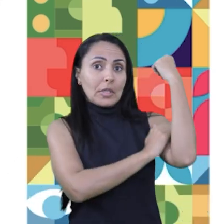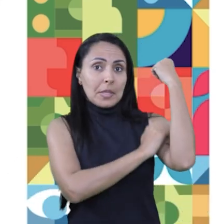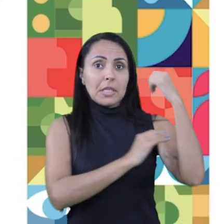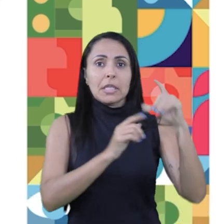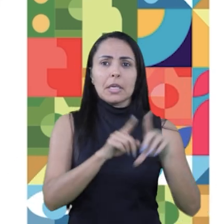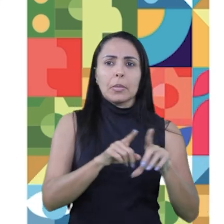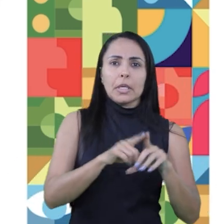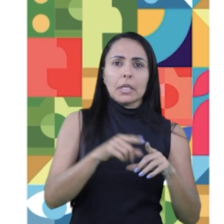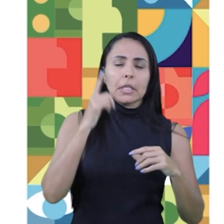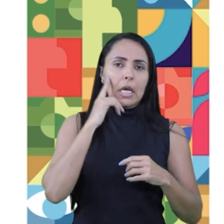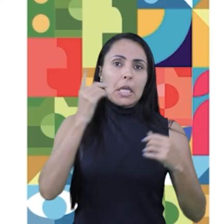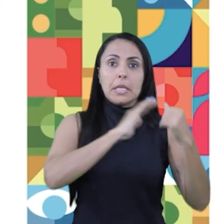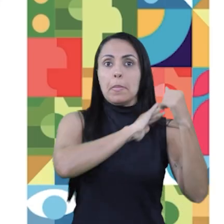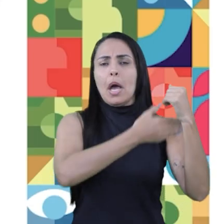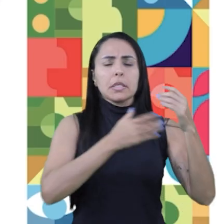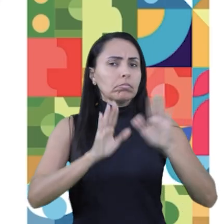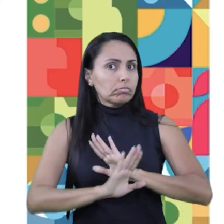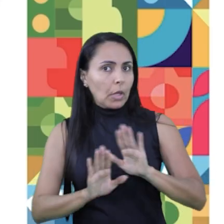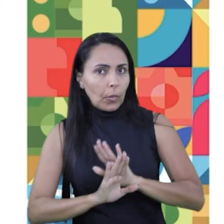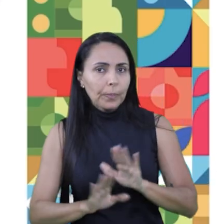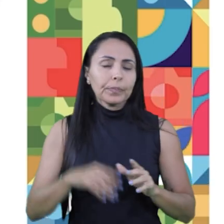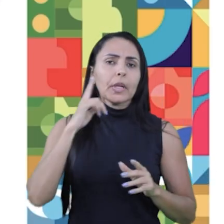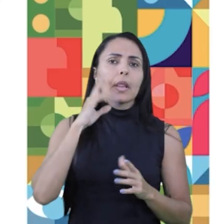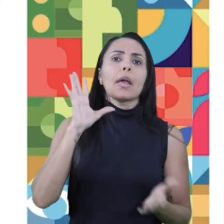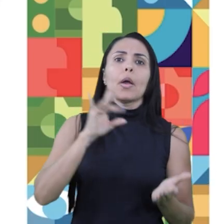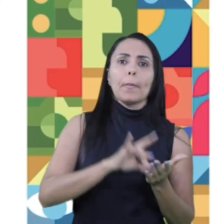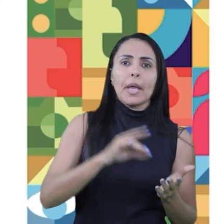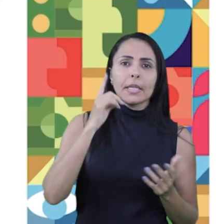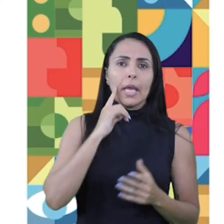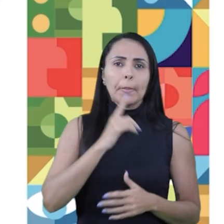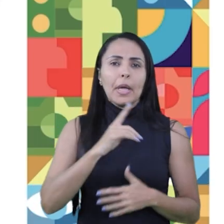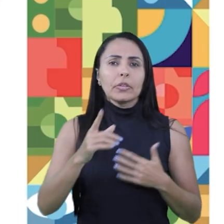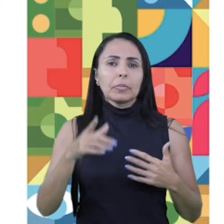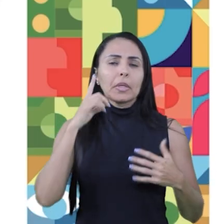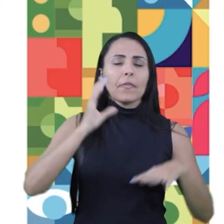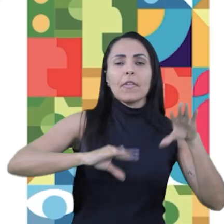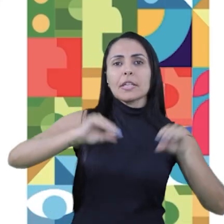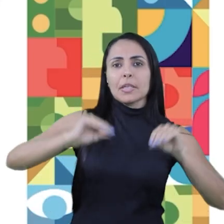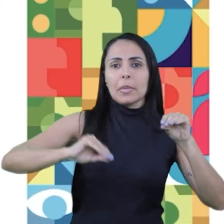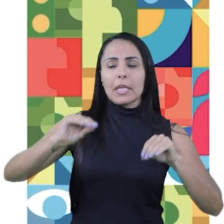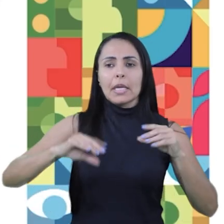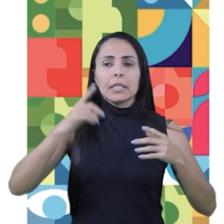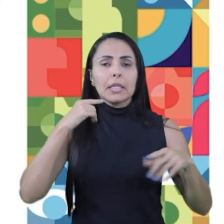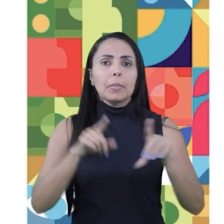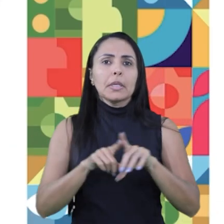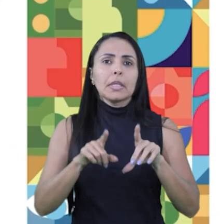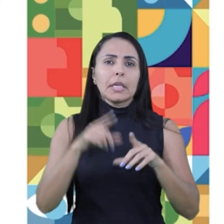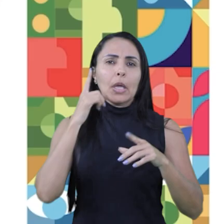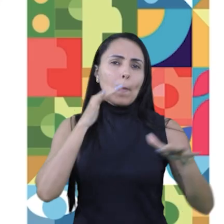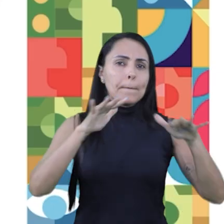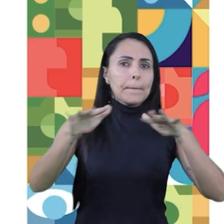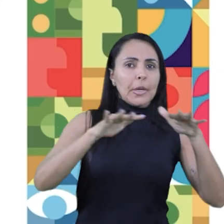fortalecimento, digamos assim, de ganho de massa muscular. Não, ele realmente é para as questões das flexibilidades, né? Para dar